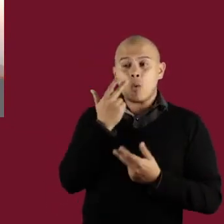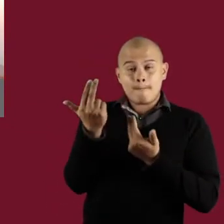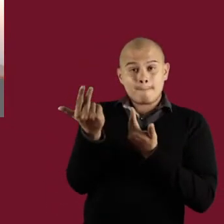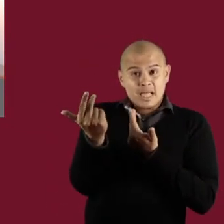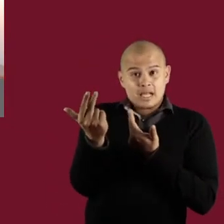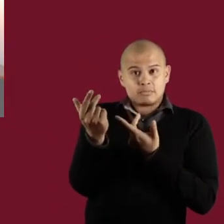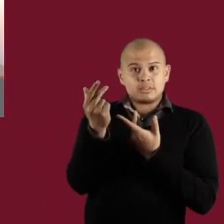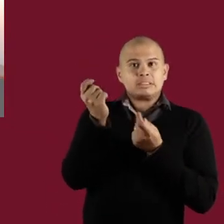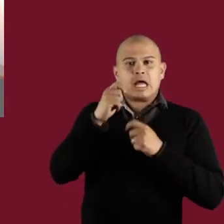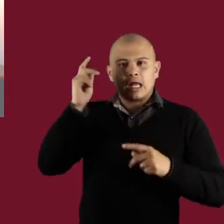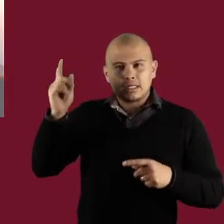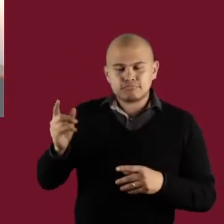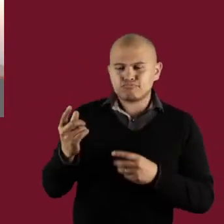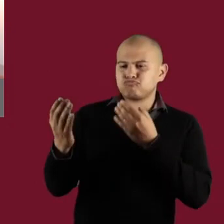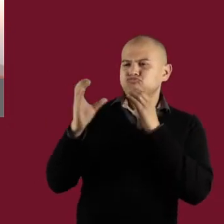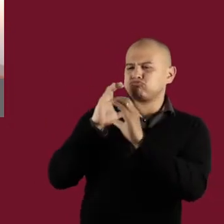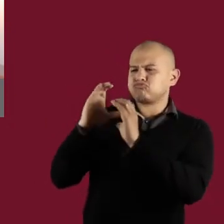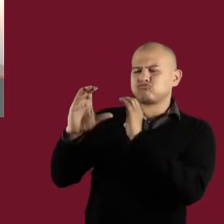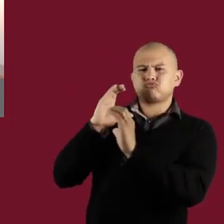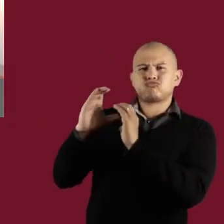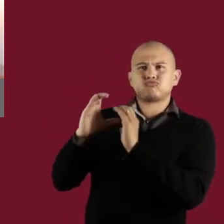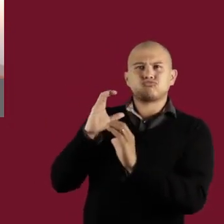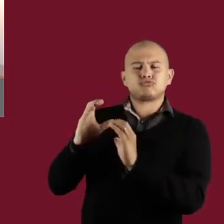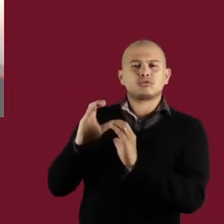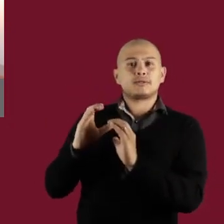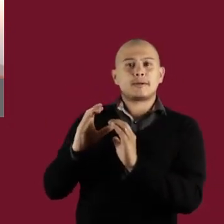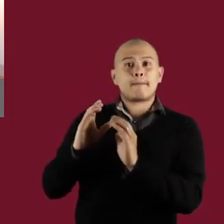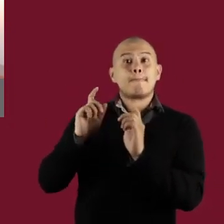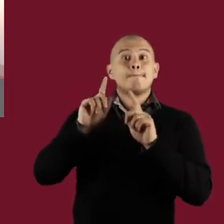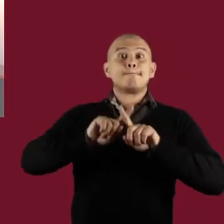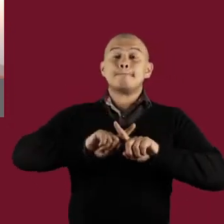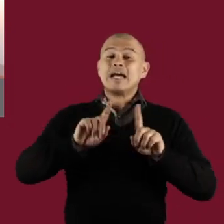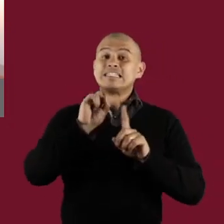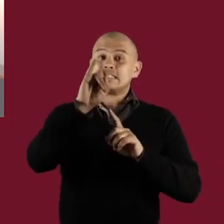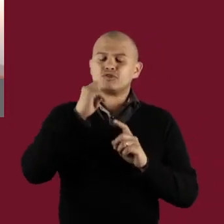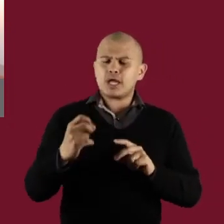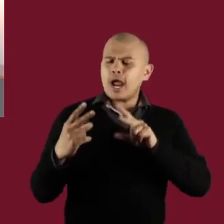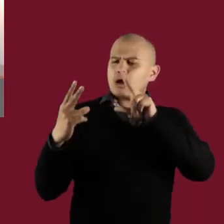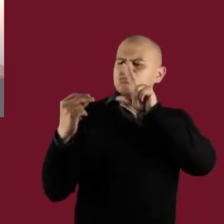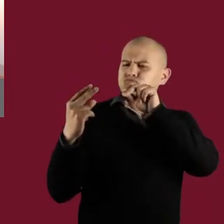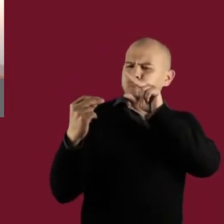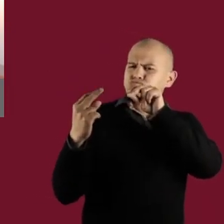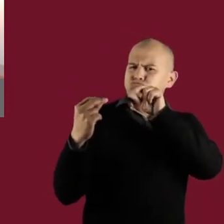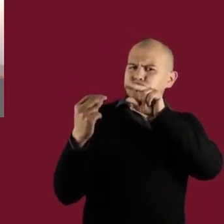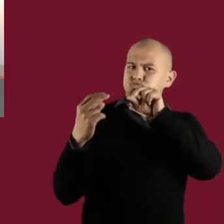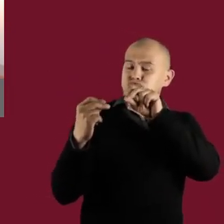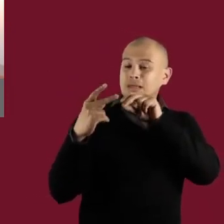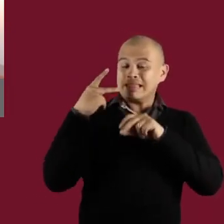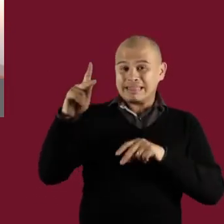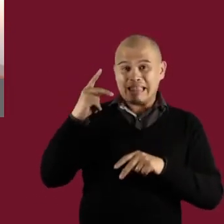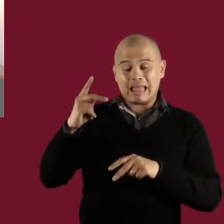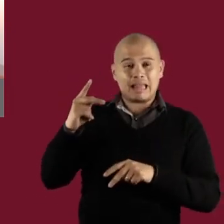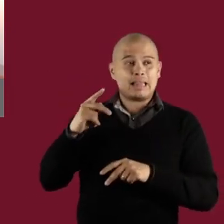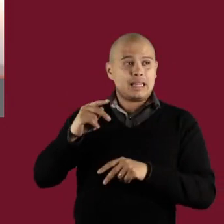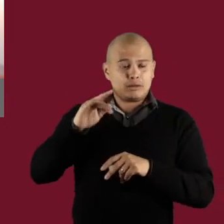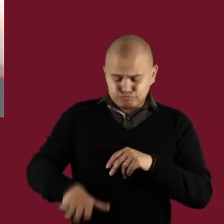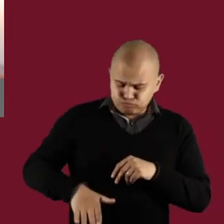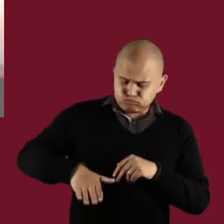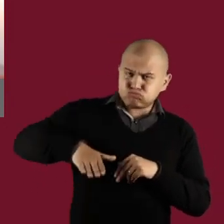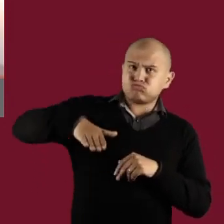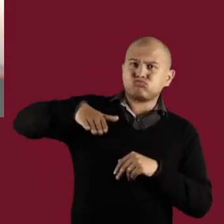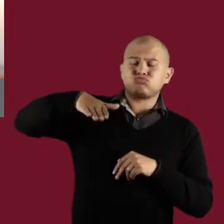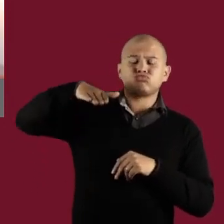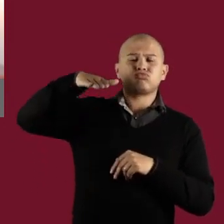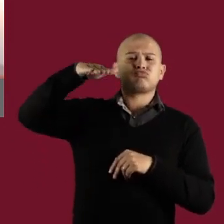intelecto, mas quando você fala na língua materna dessa pessoa, essa informação vai para o coração. Então, óbvio que a língua,